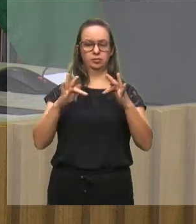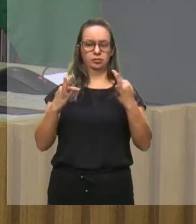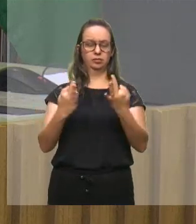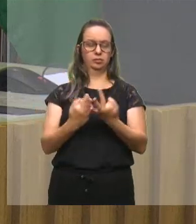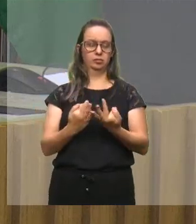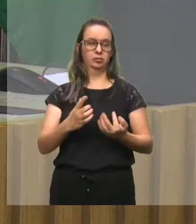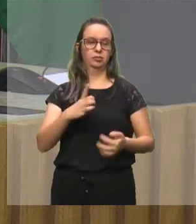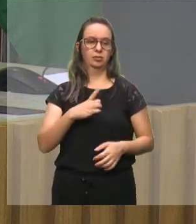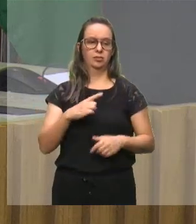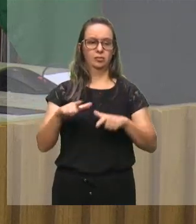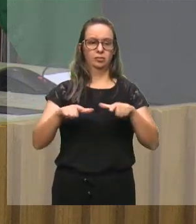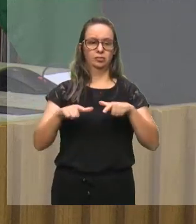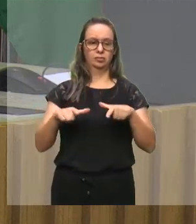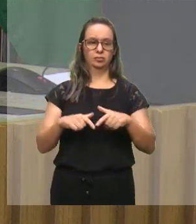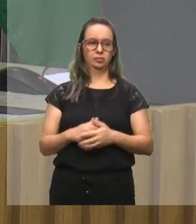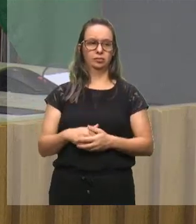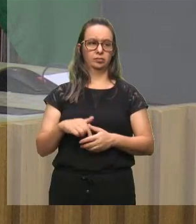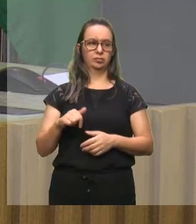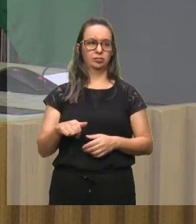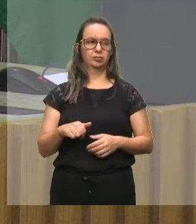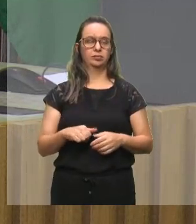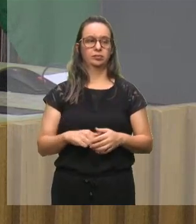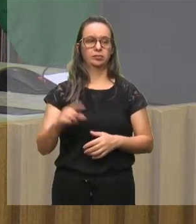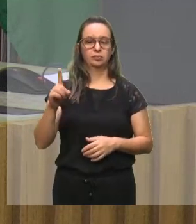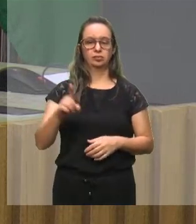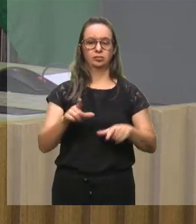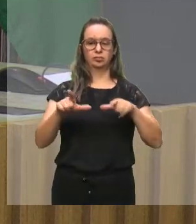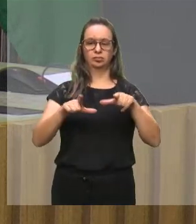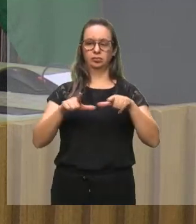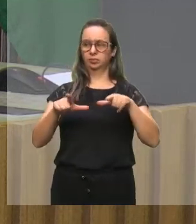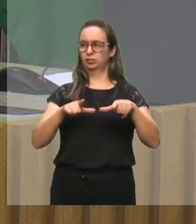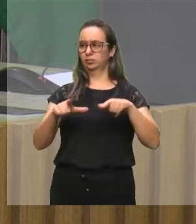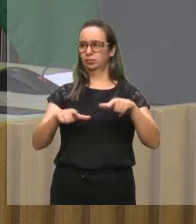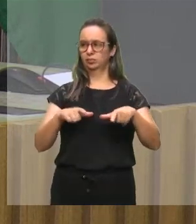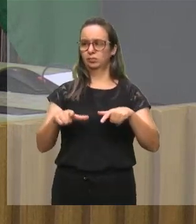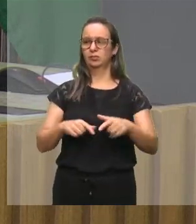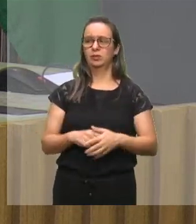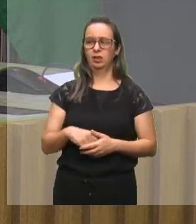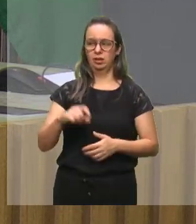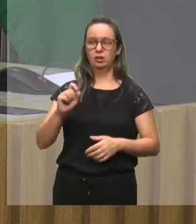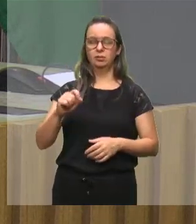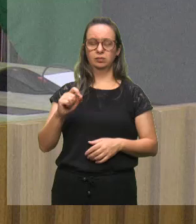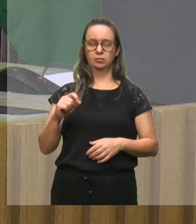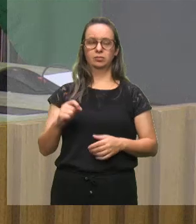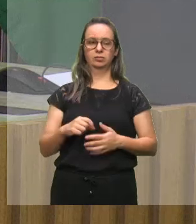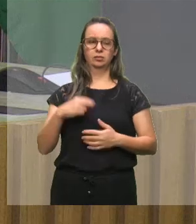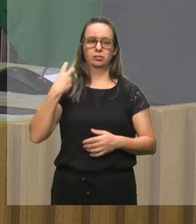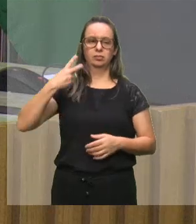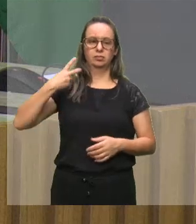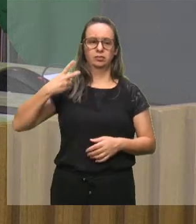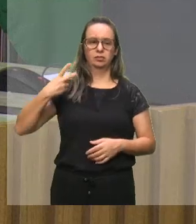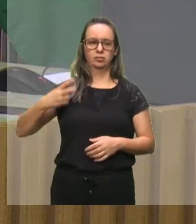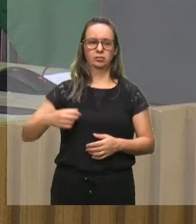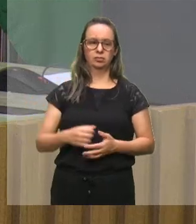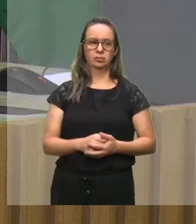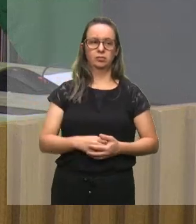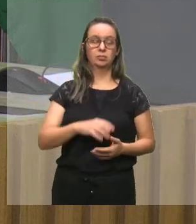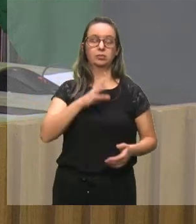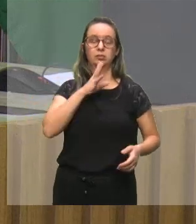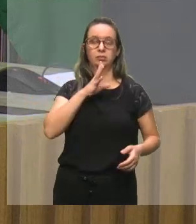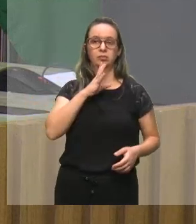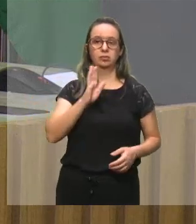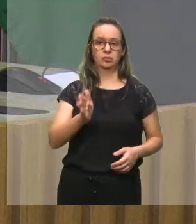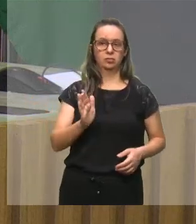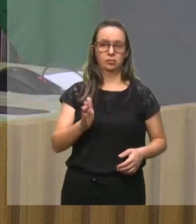trabalho de suma importância, é um trabalho árduo, é um trabalho que muitos vereadores conhecem lá na Coca-Cis, e